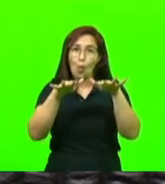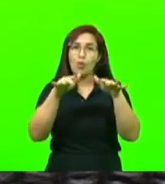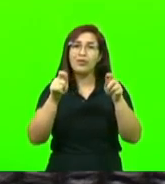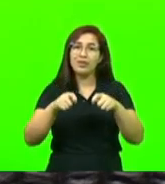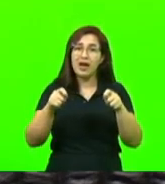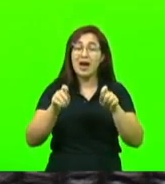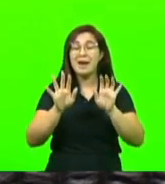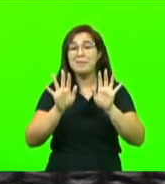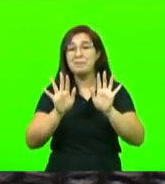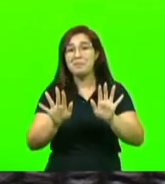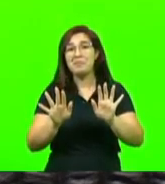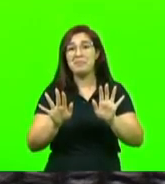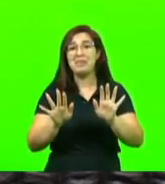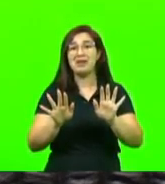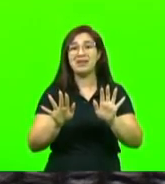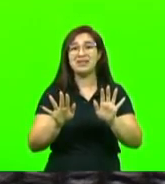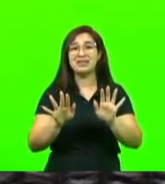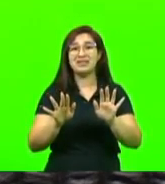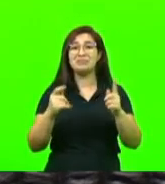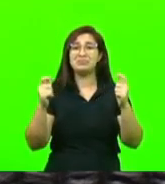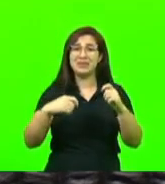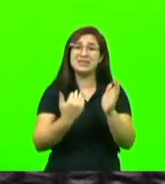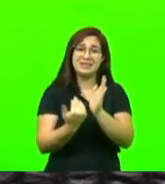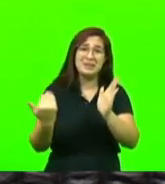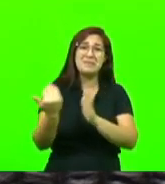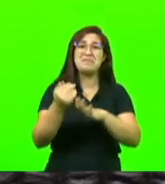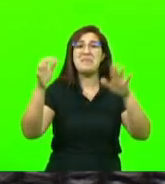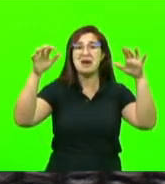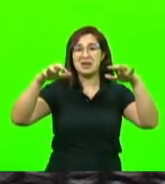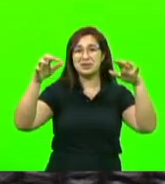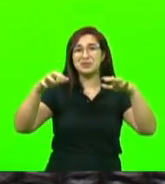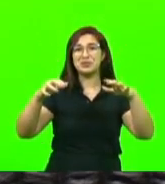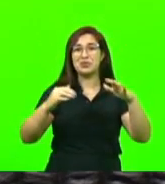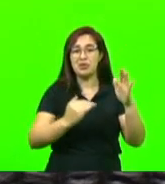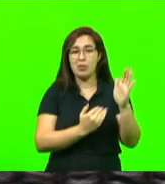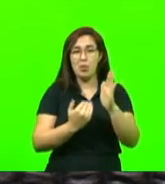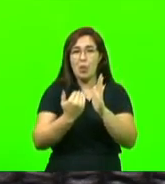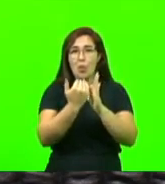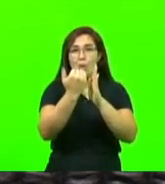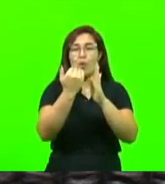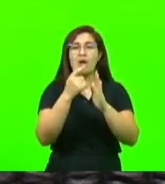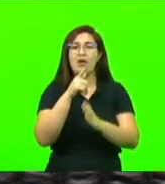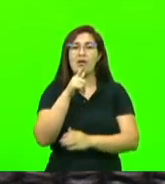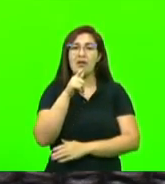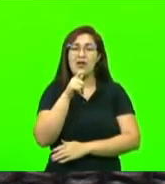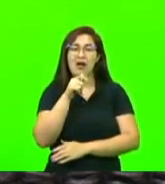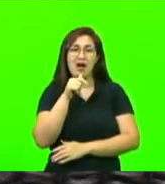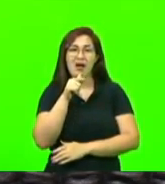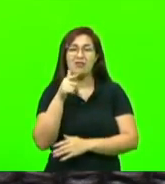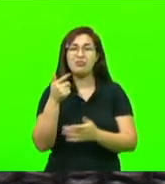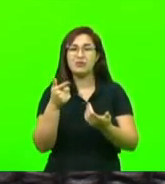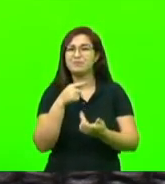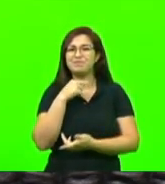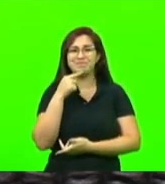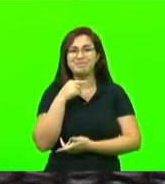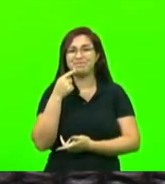ainda, não recompuseram os reservatórios de água, inclusive cidades que estavam também